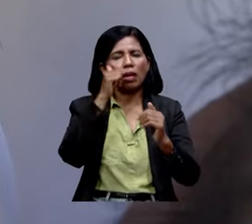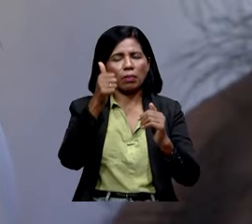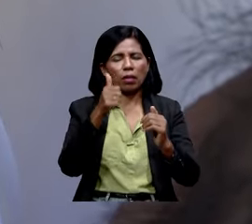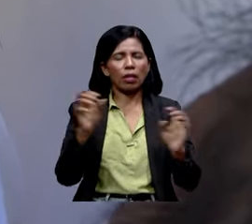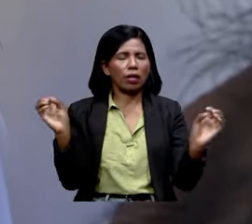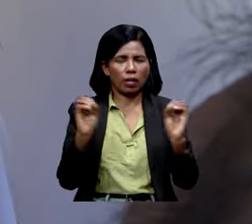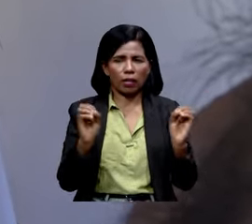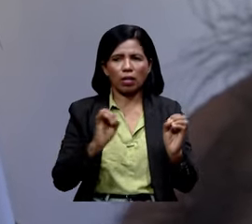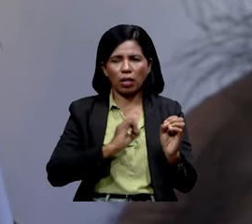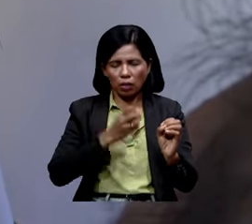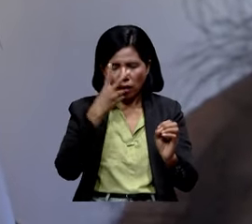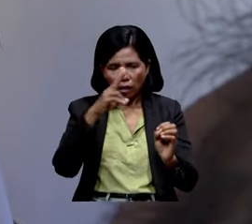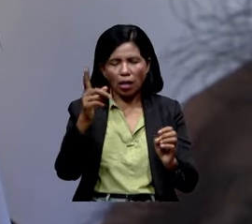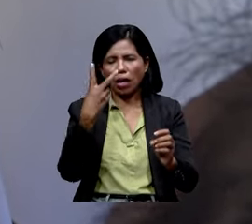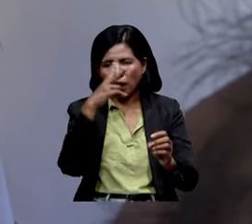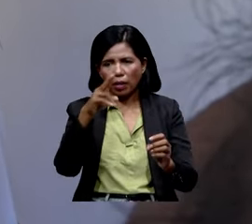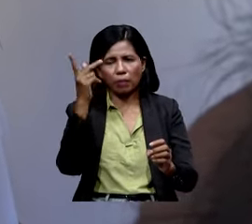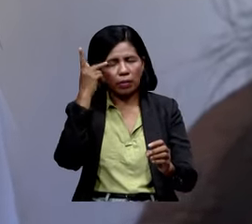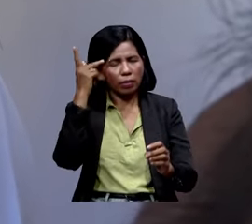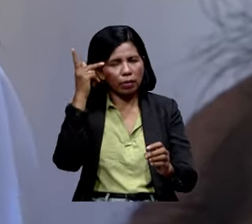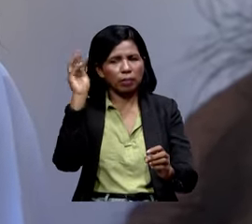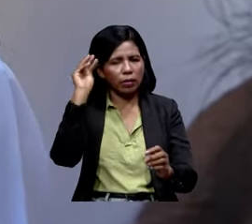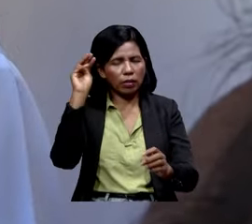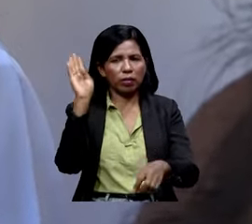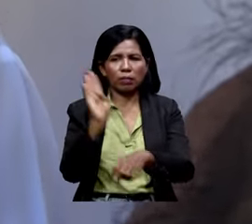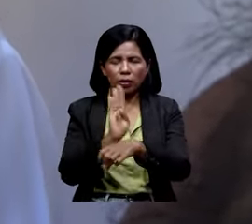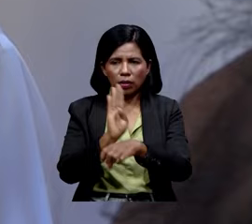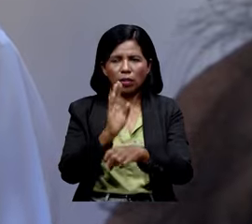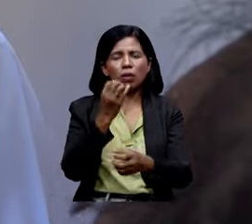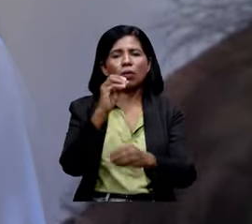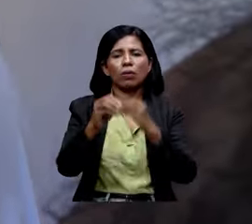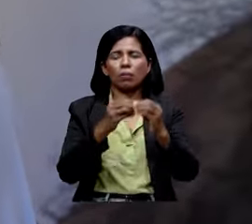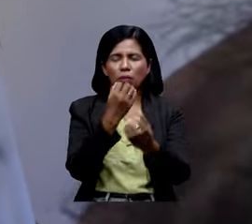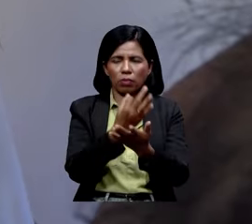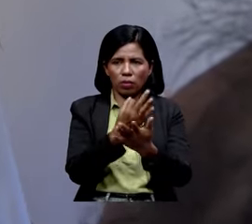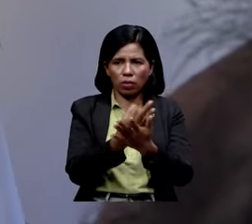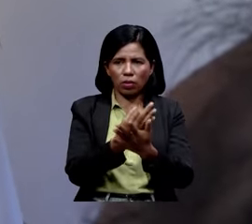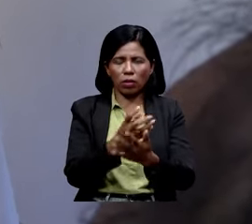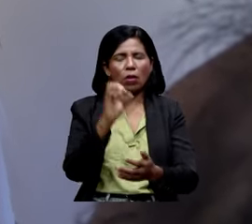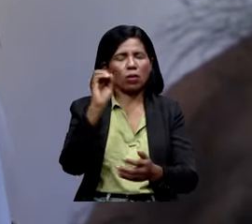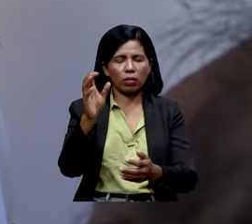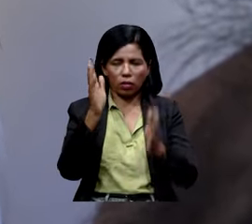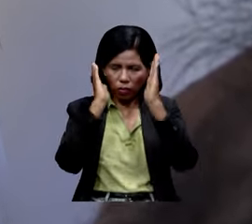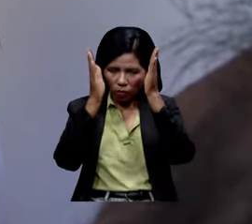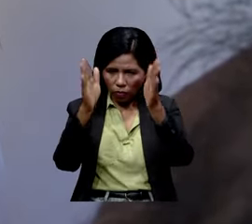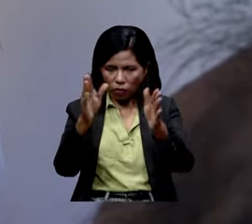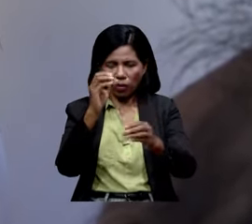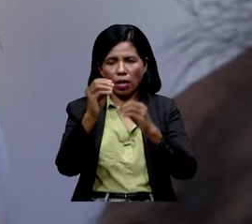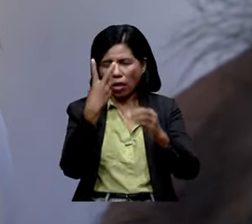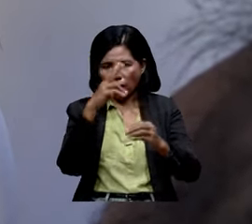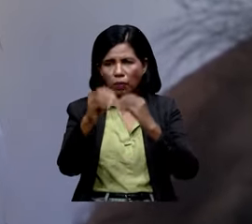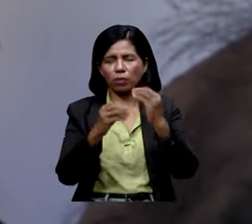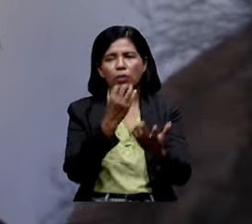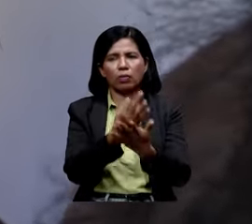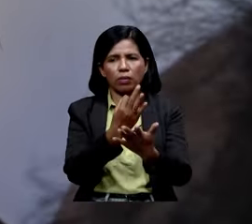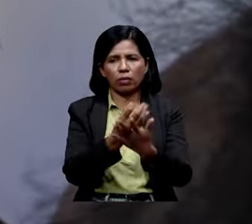amo até aí reba primeiro ministro busy los ve orçamento né dia glinia concentra o orçamento né ao